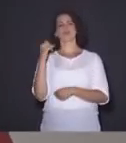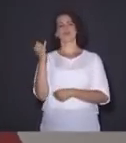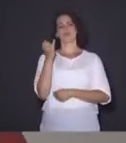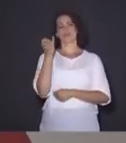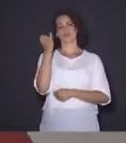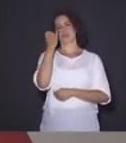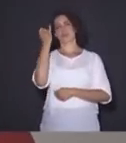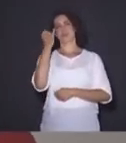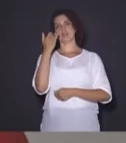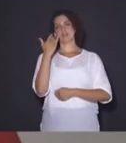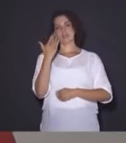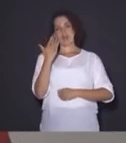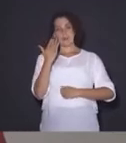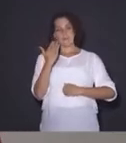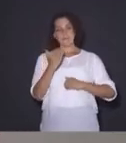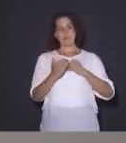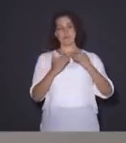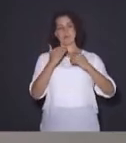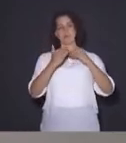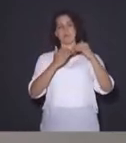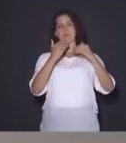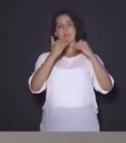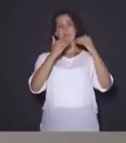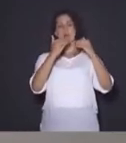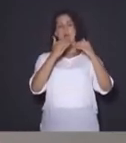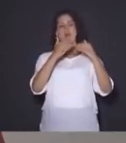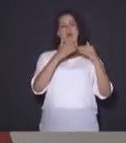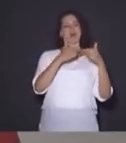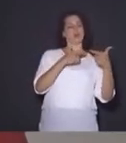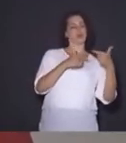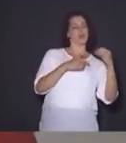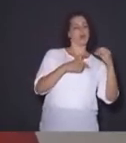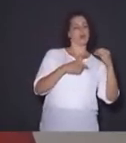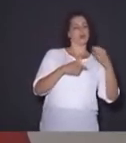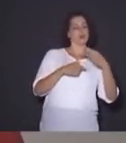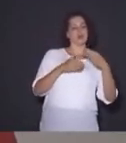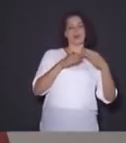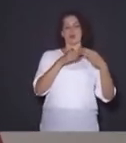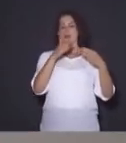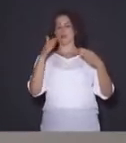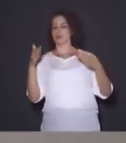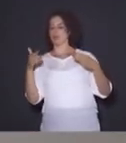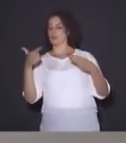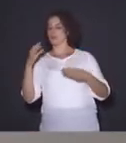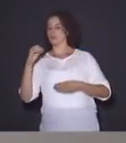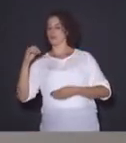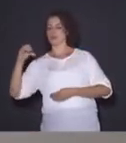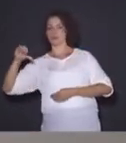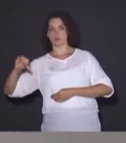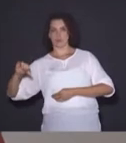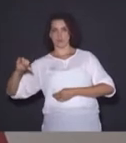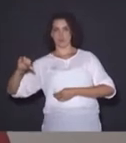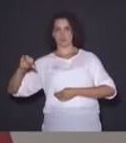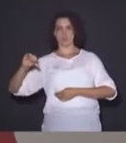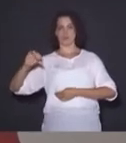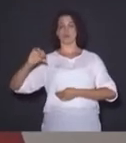bonança é isso foi de 2003 a 2009 e depois